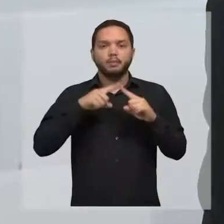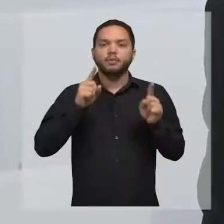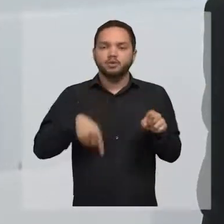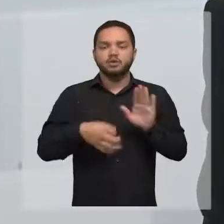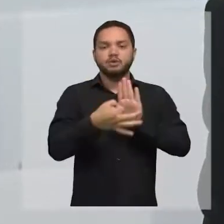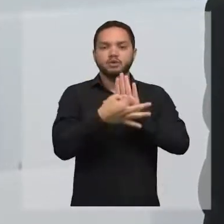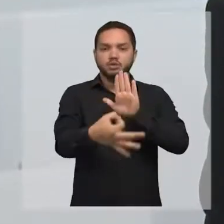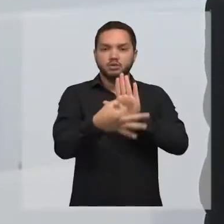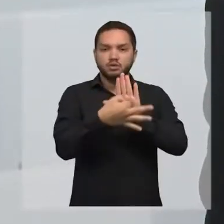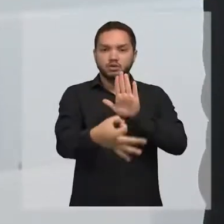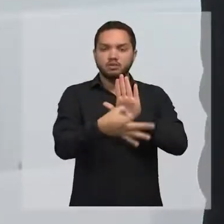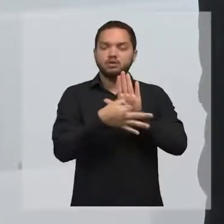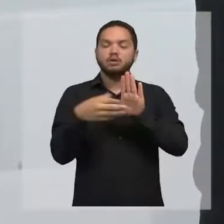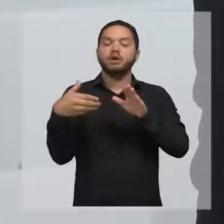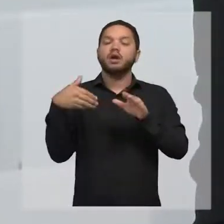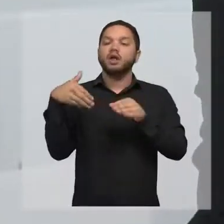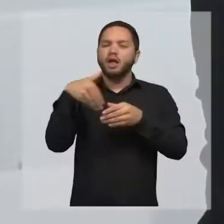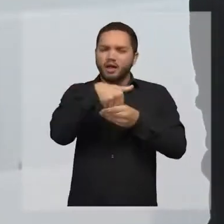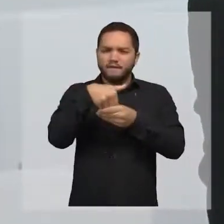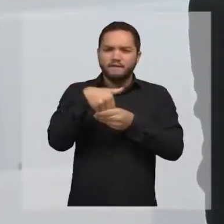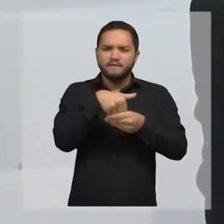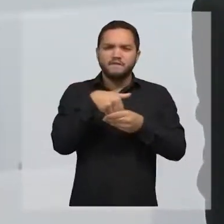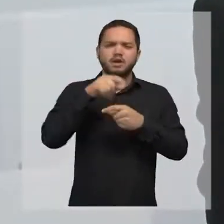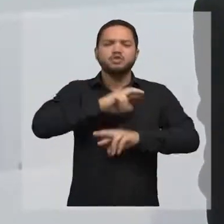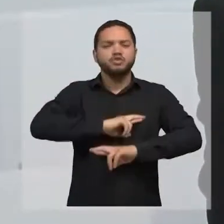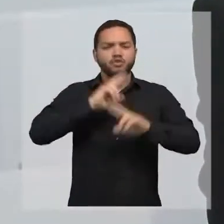de indicação, por exemplo, que é uma tramitação